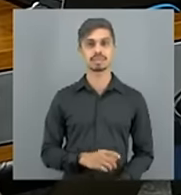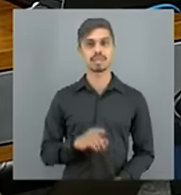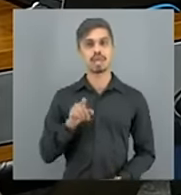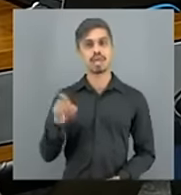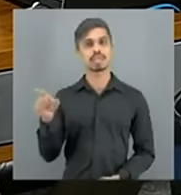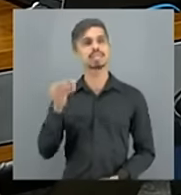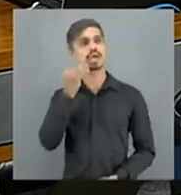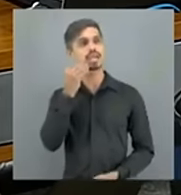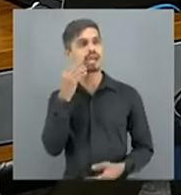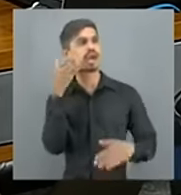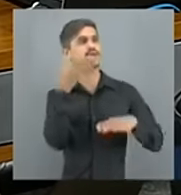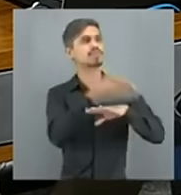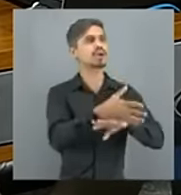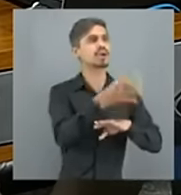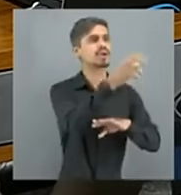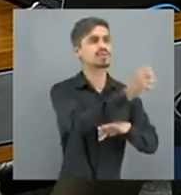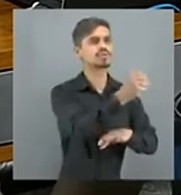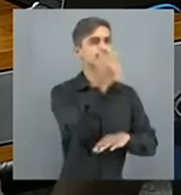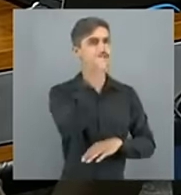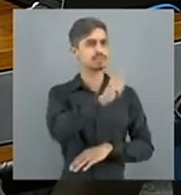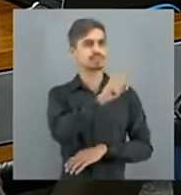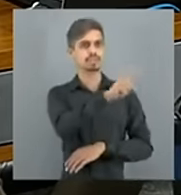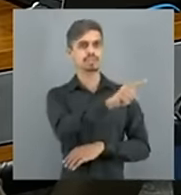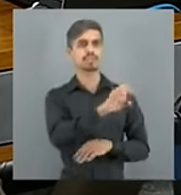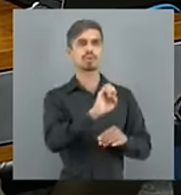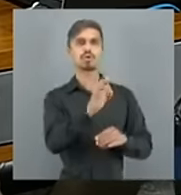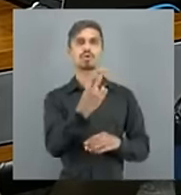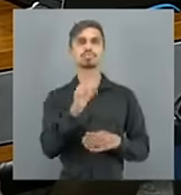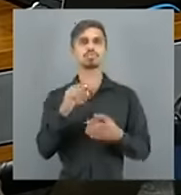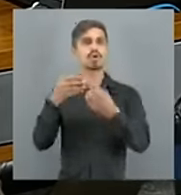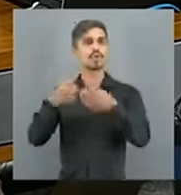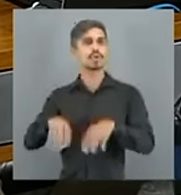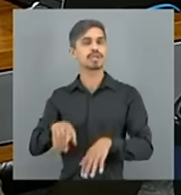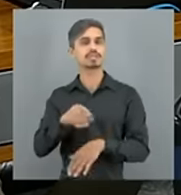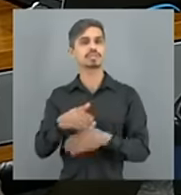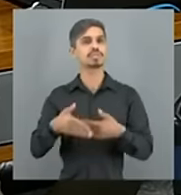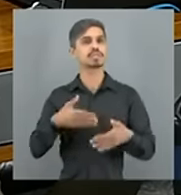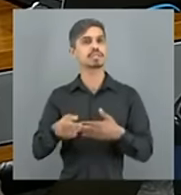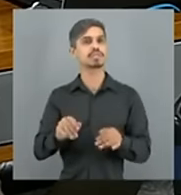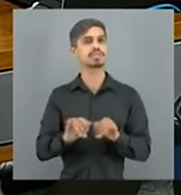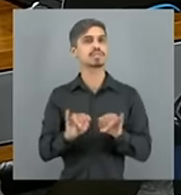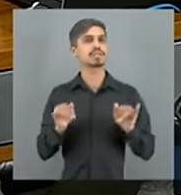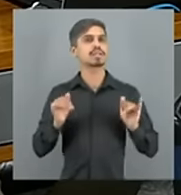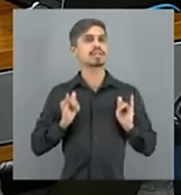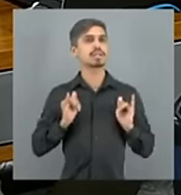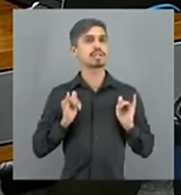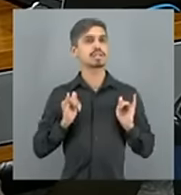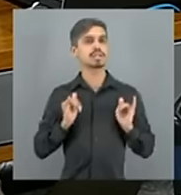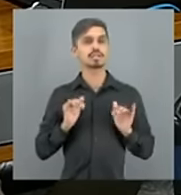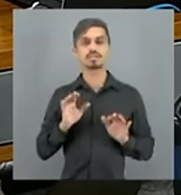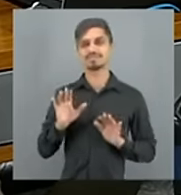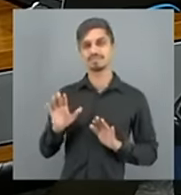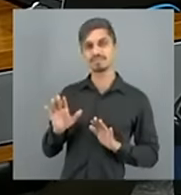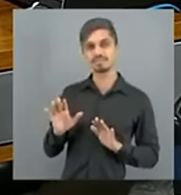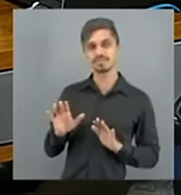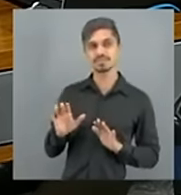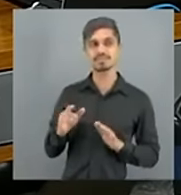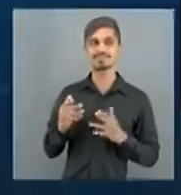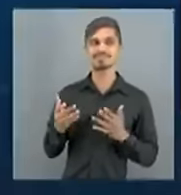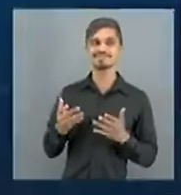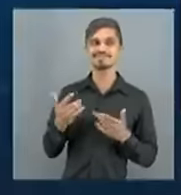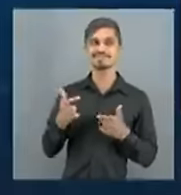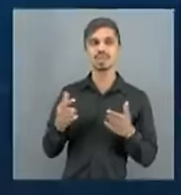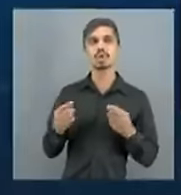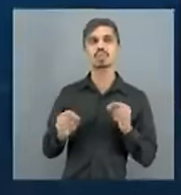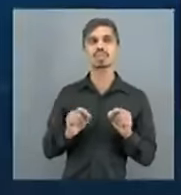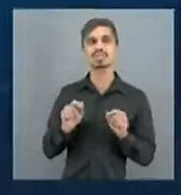você? Ou não? Apenas eram lesadas e nada fizeram? Não tenho o que fazer, na verdade.